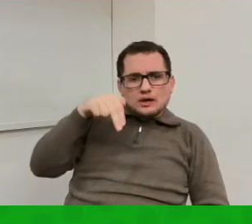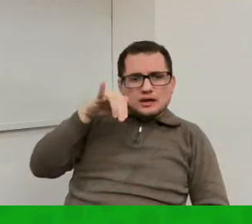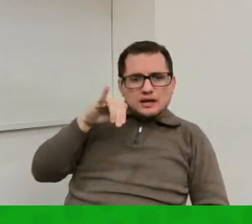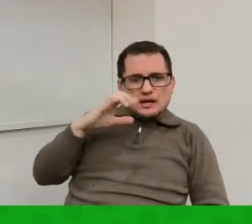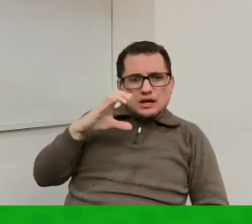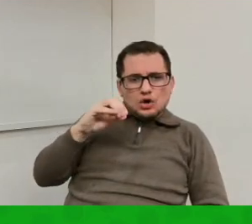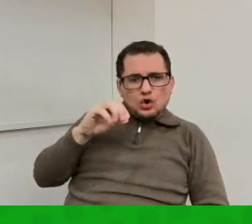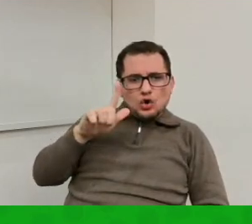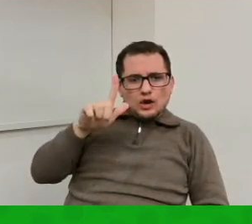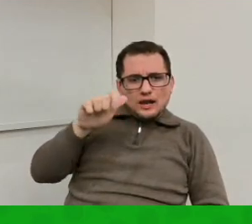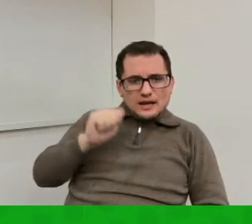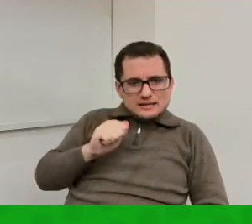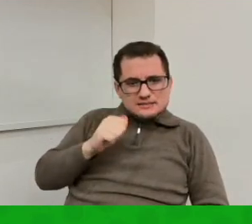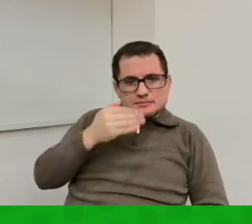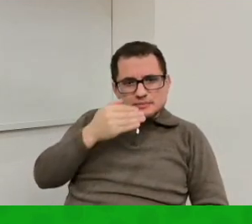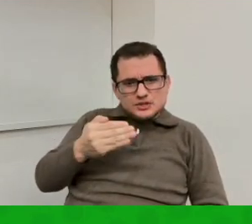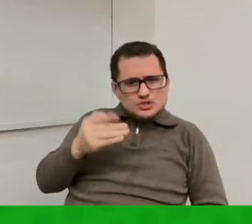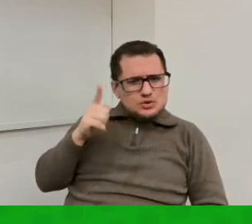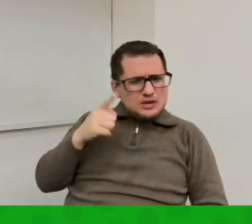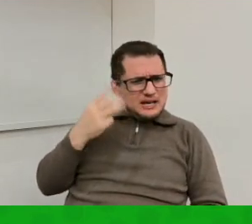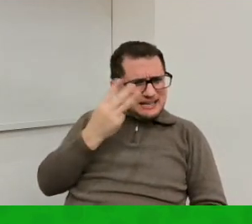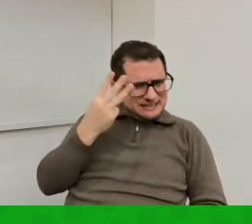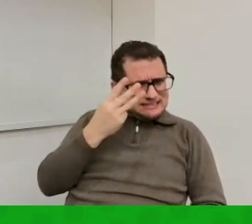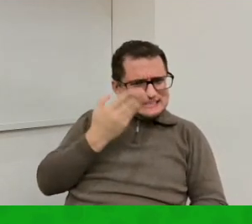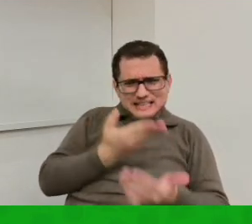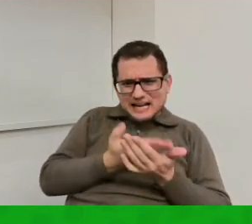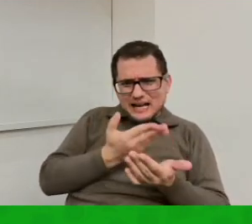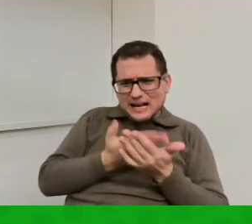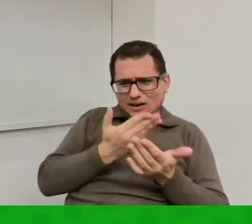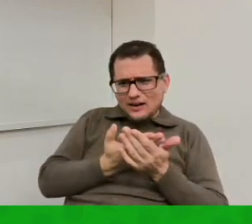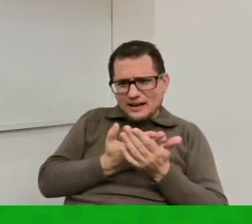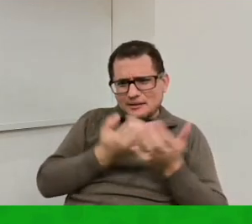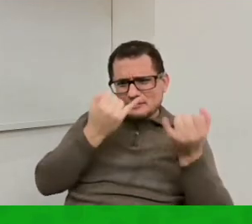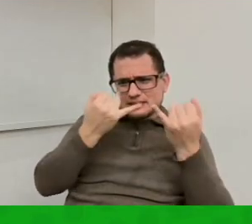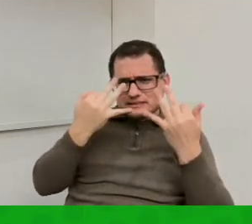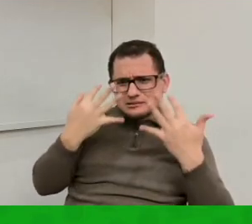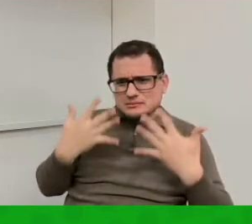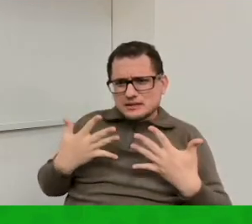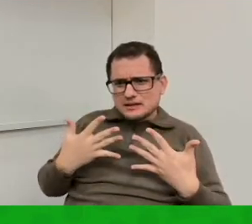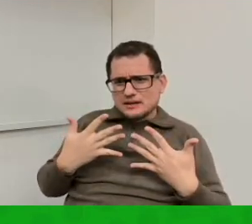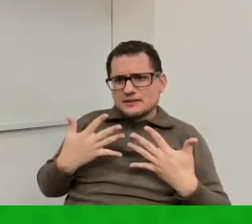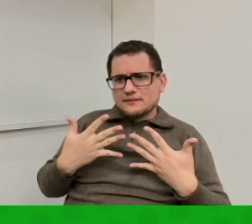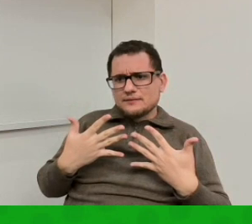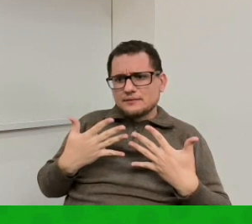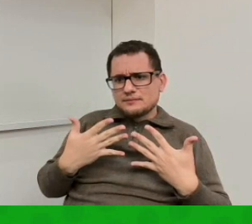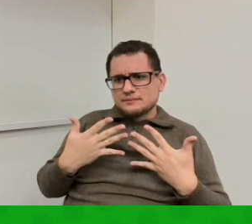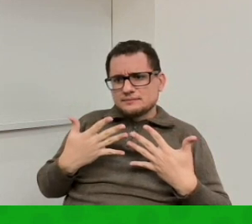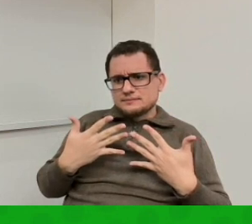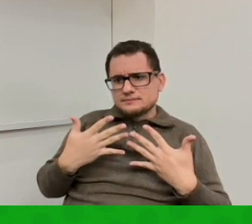que puxou esse assunto, acho que foi na terceira aula, segunda aula, uma coisa assim.